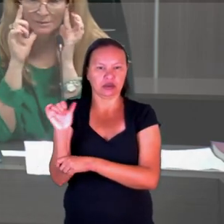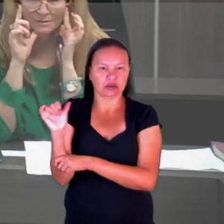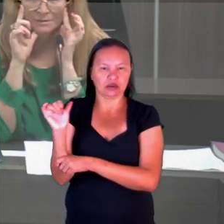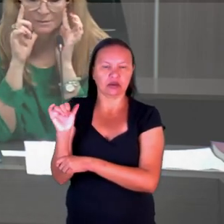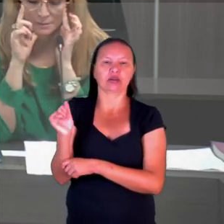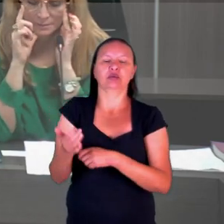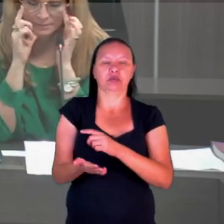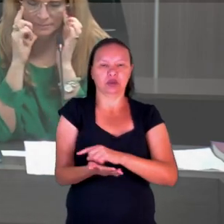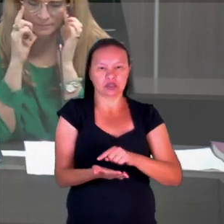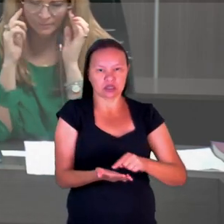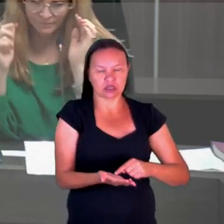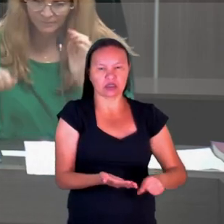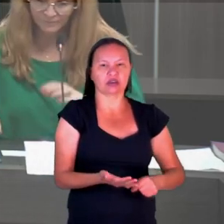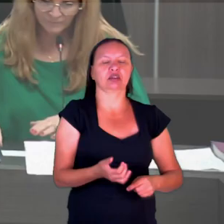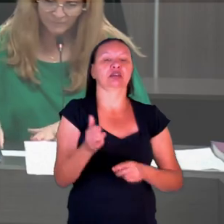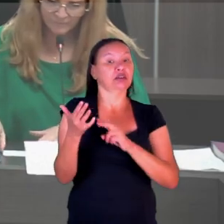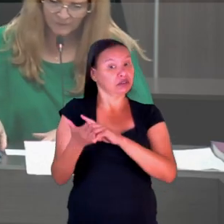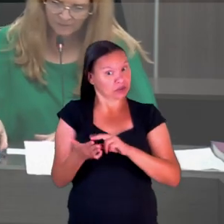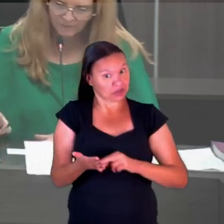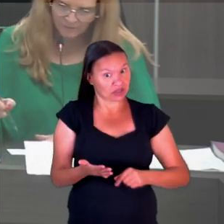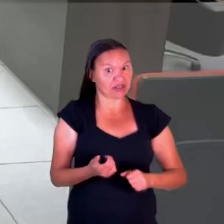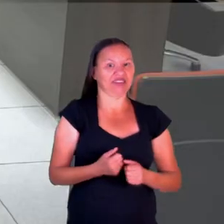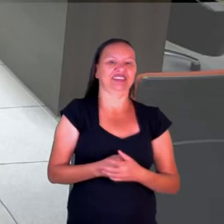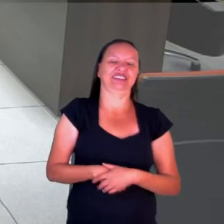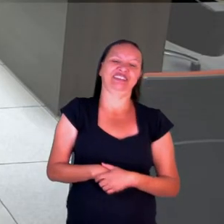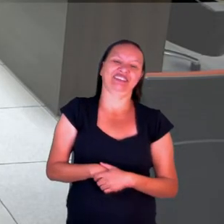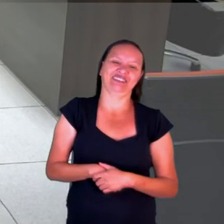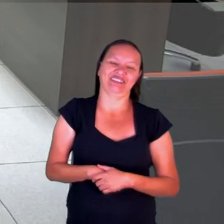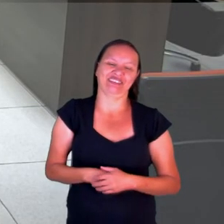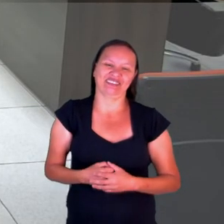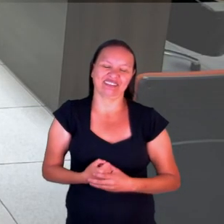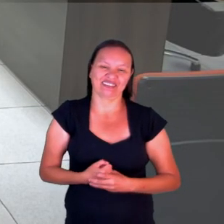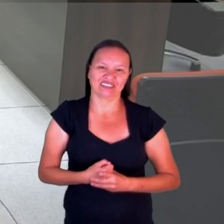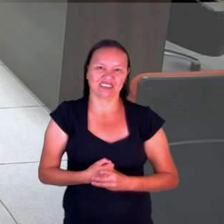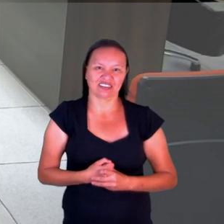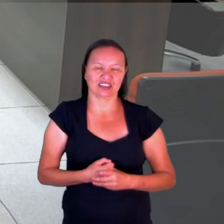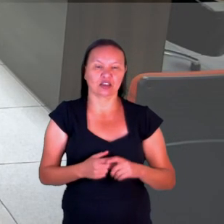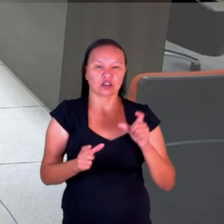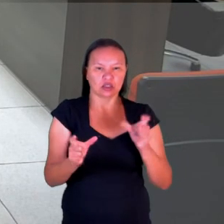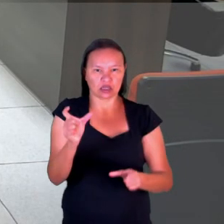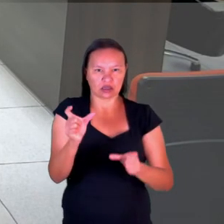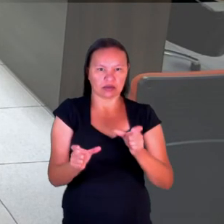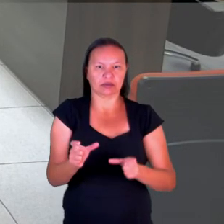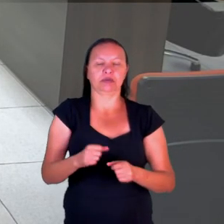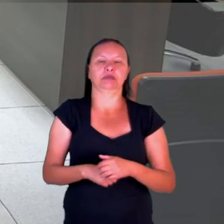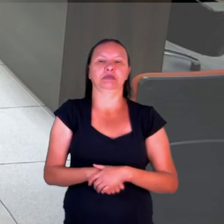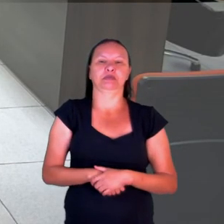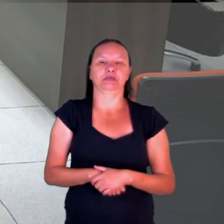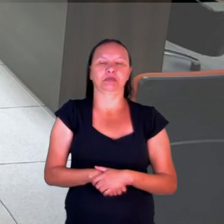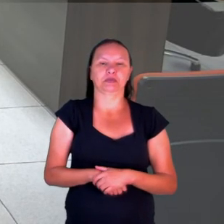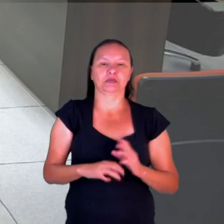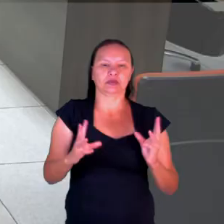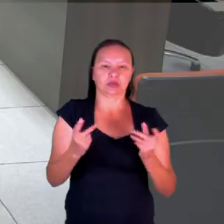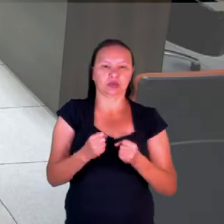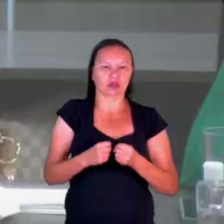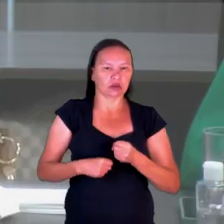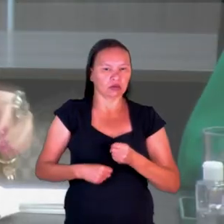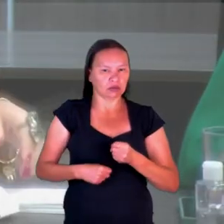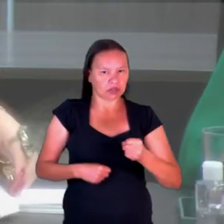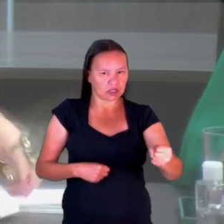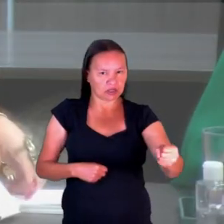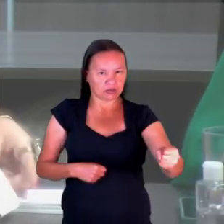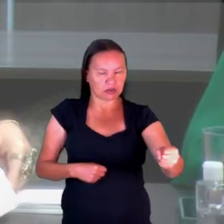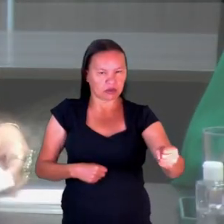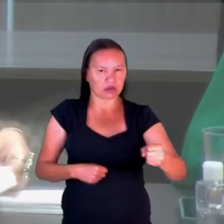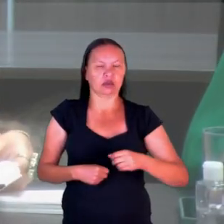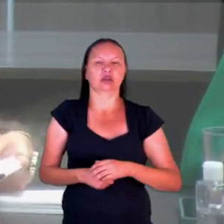inscrevendo eu já me inscrevi eh e a gente e vou passar a palavra